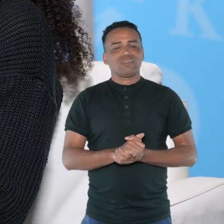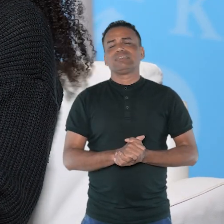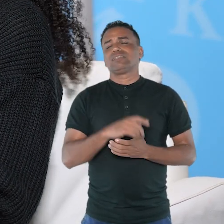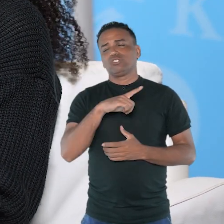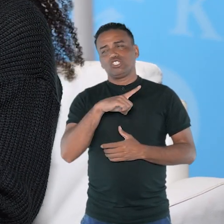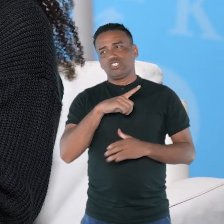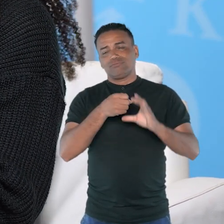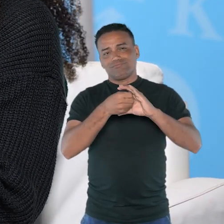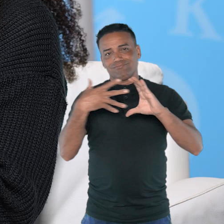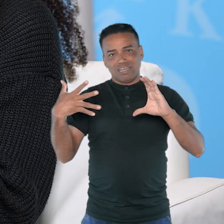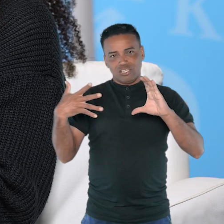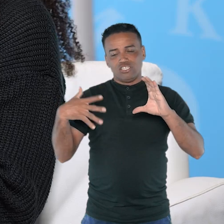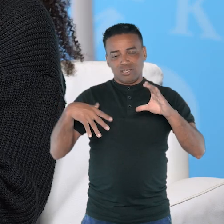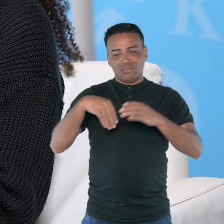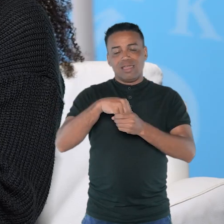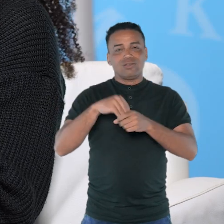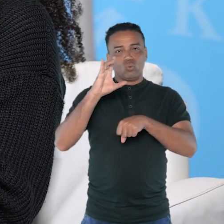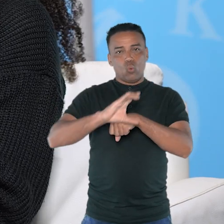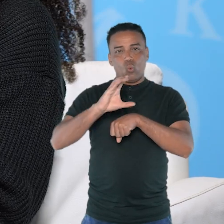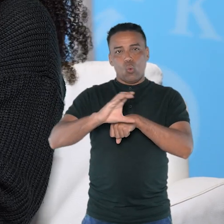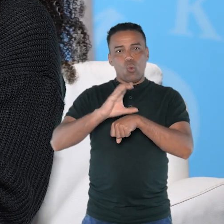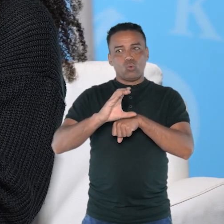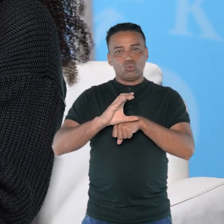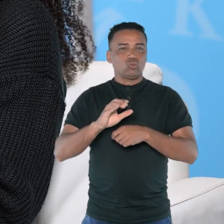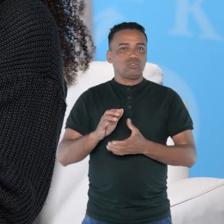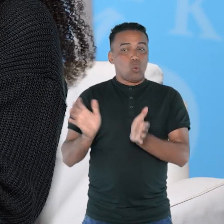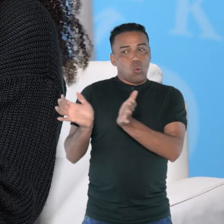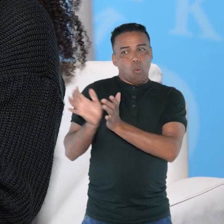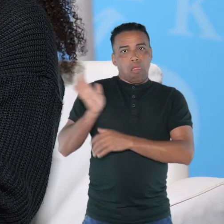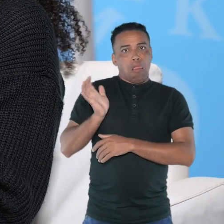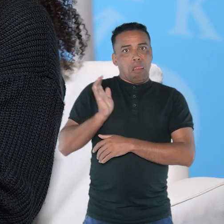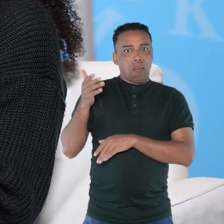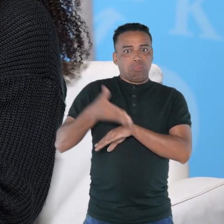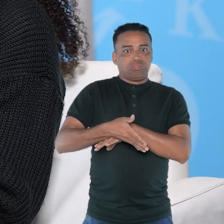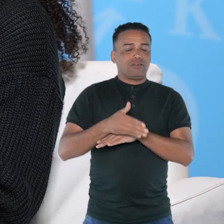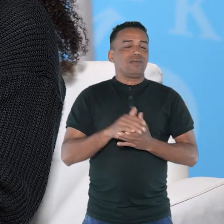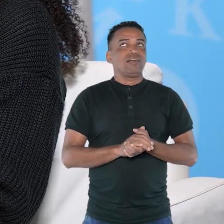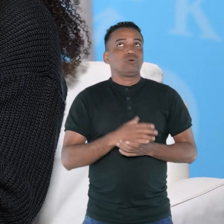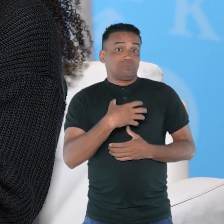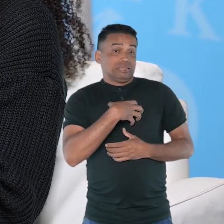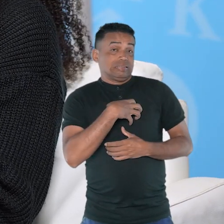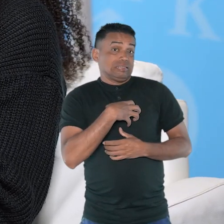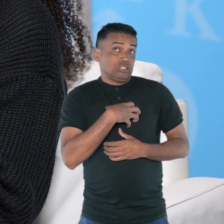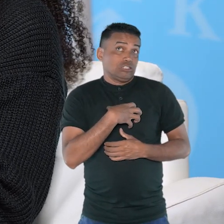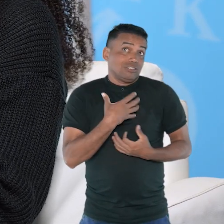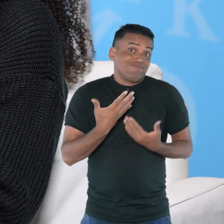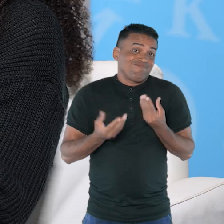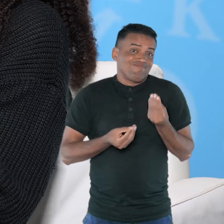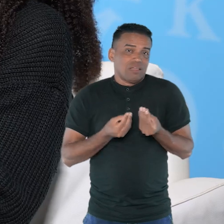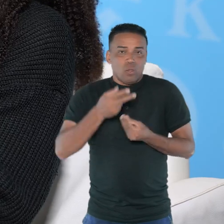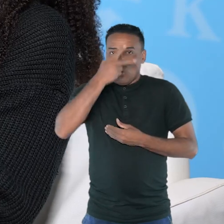essa característica no curso, muito elitizado. Então, eu claramente me sentia assim,